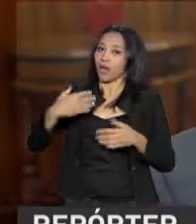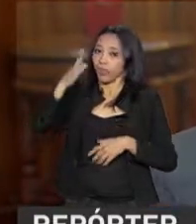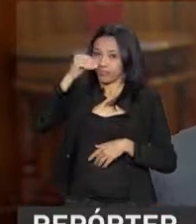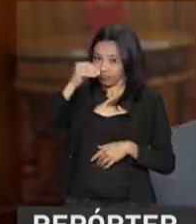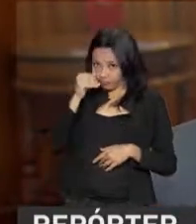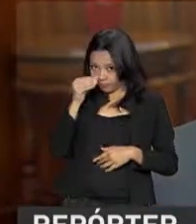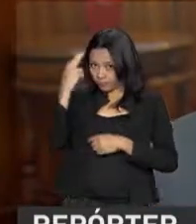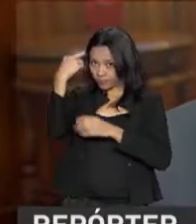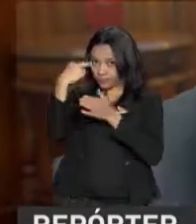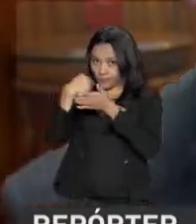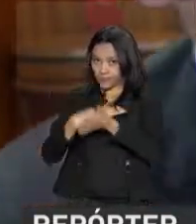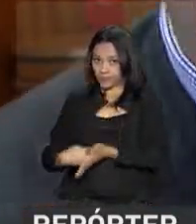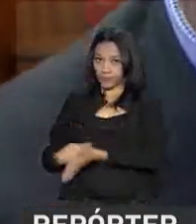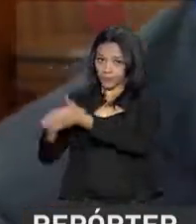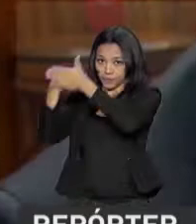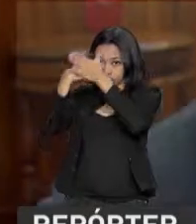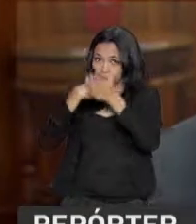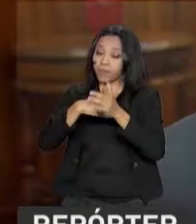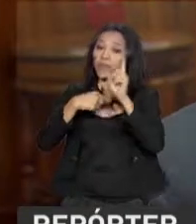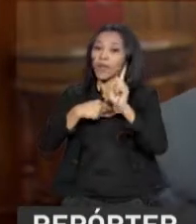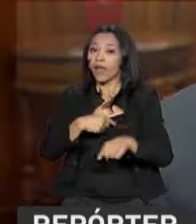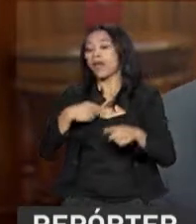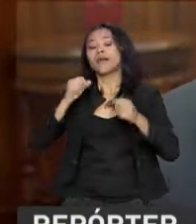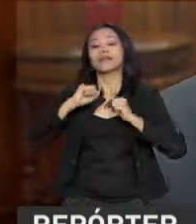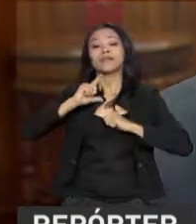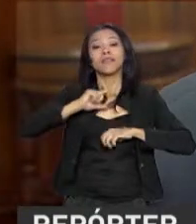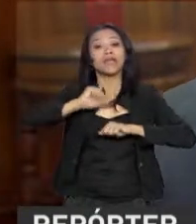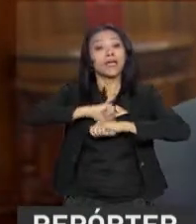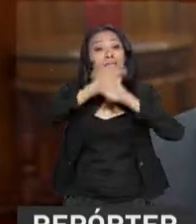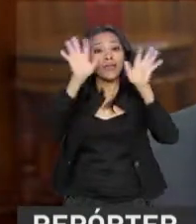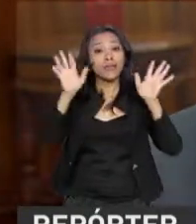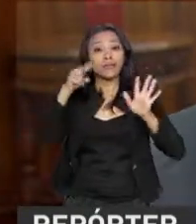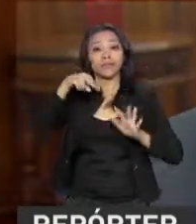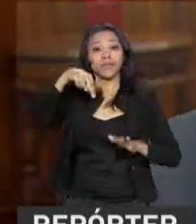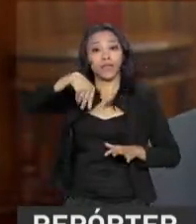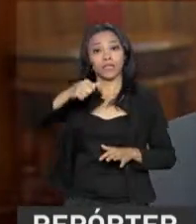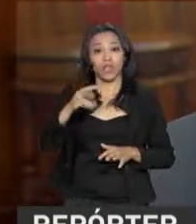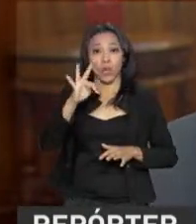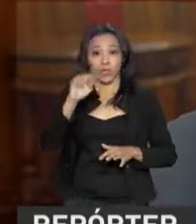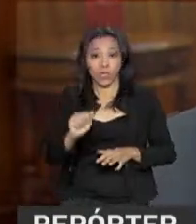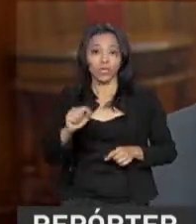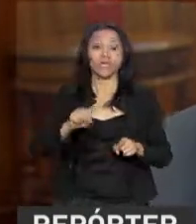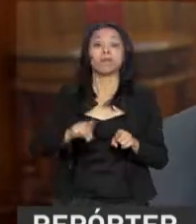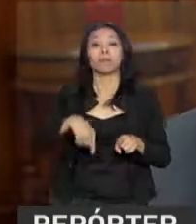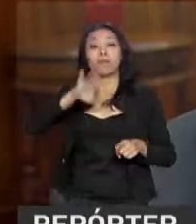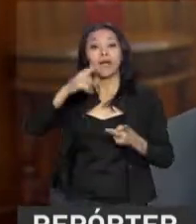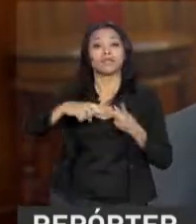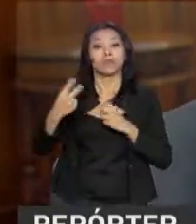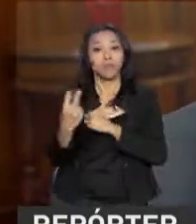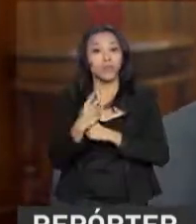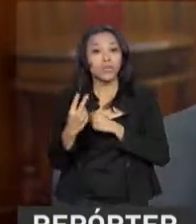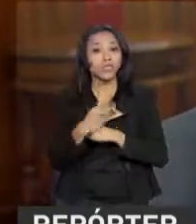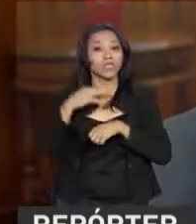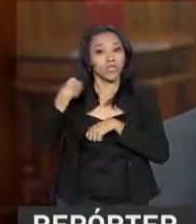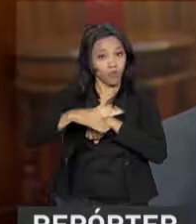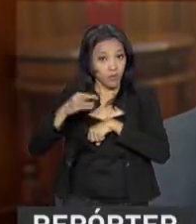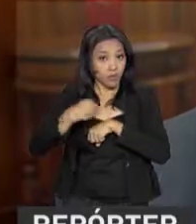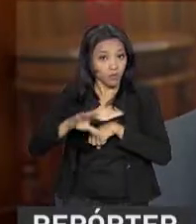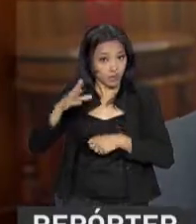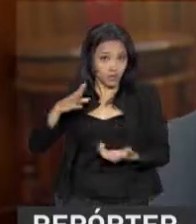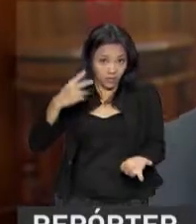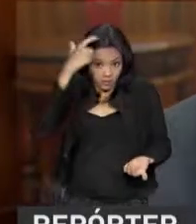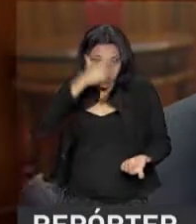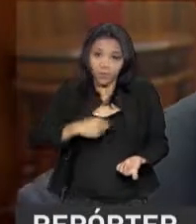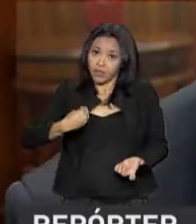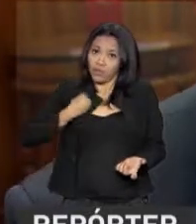a gente está fazendo? Dando mais transparência àquilo que importa, que é a nota de crédito, e dando mais proteção às informações e à privacidade do